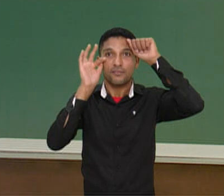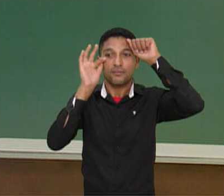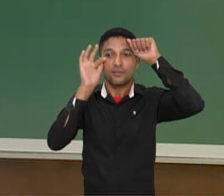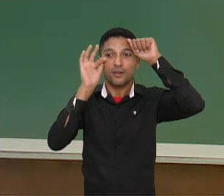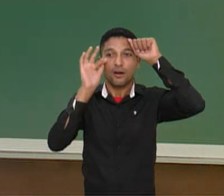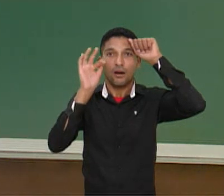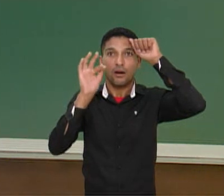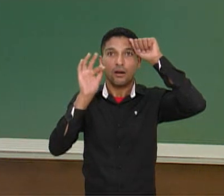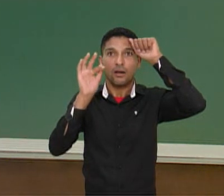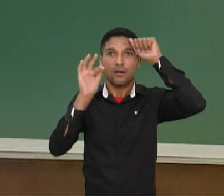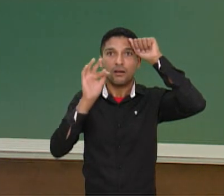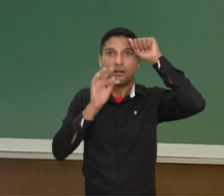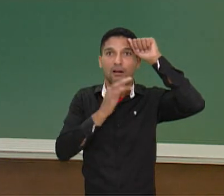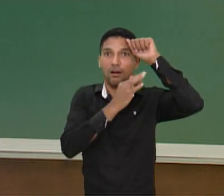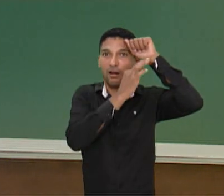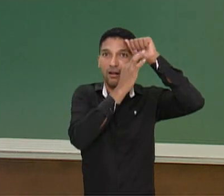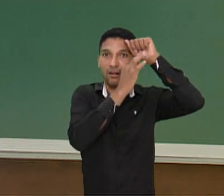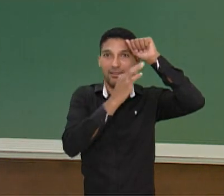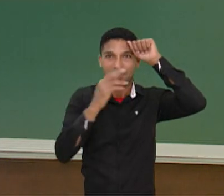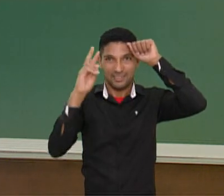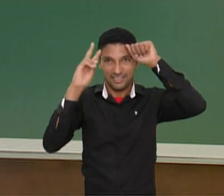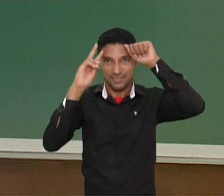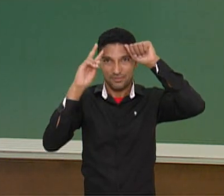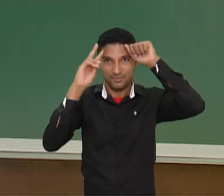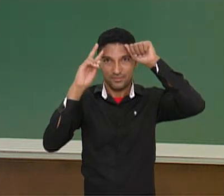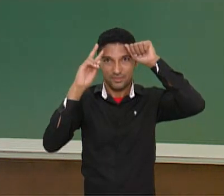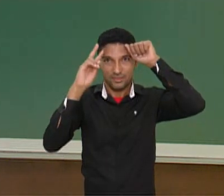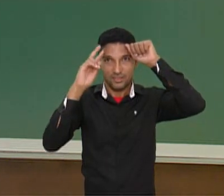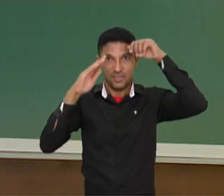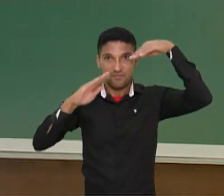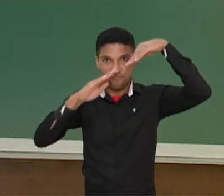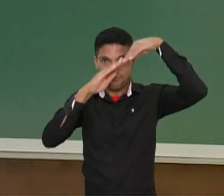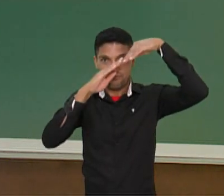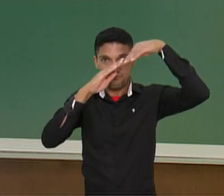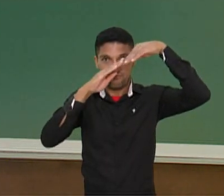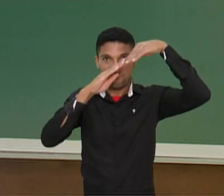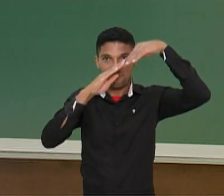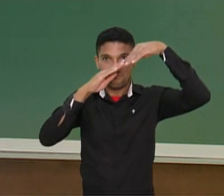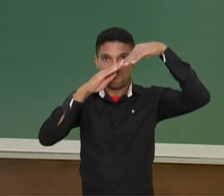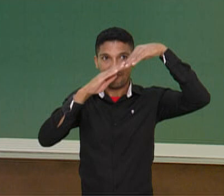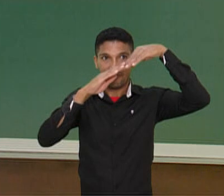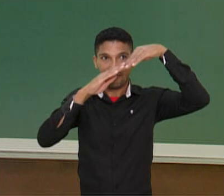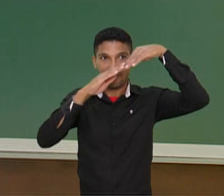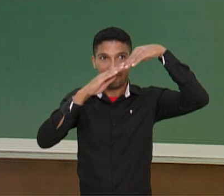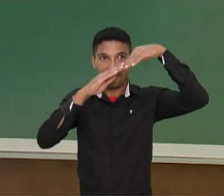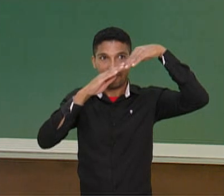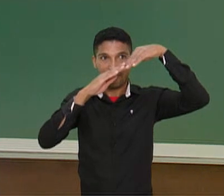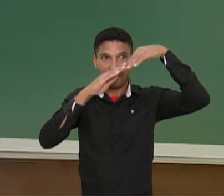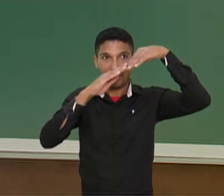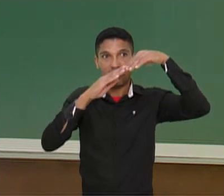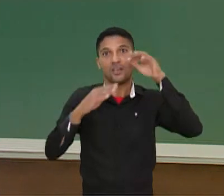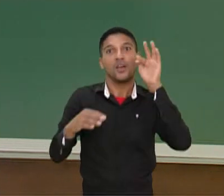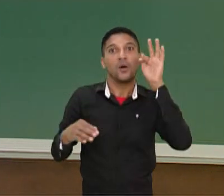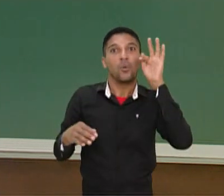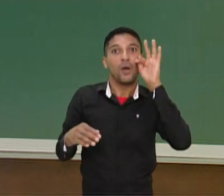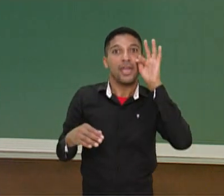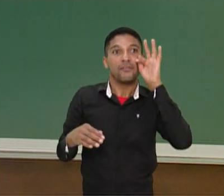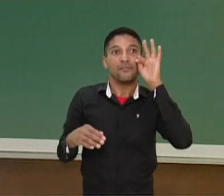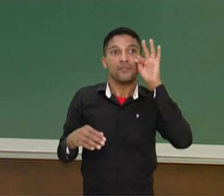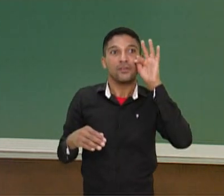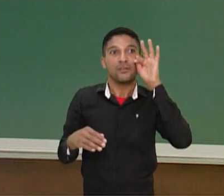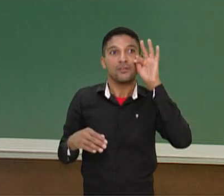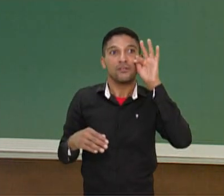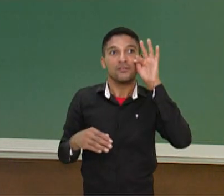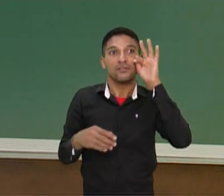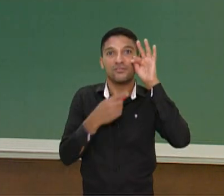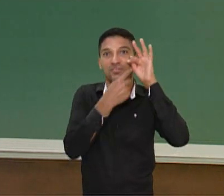menos o B, que é vizinho dele, não dá diagonal, menos o F, que é